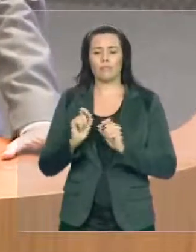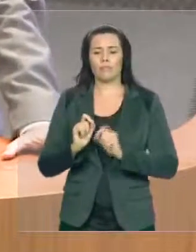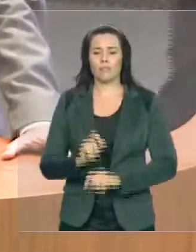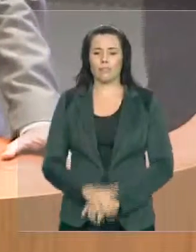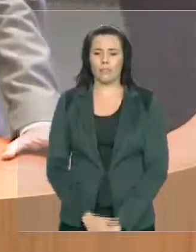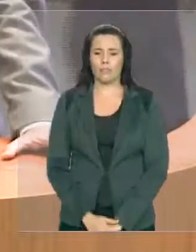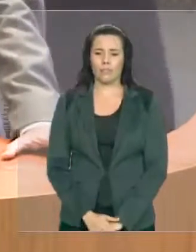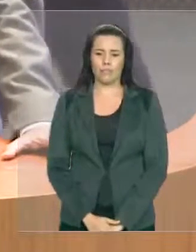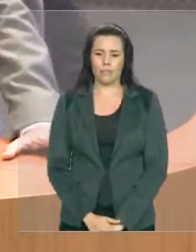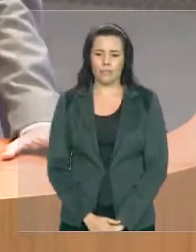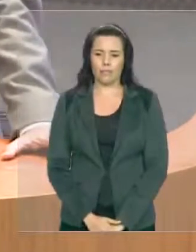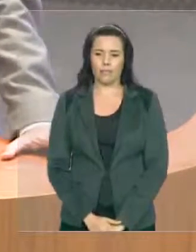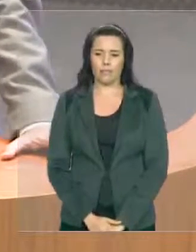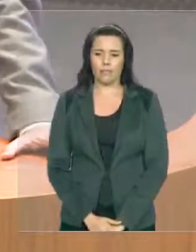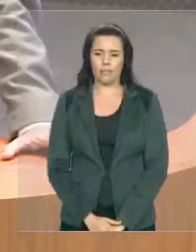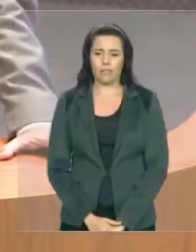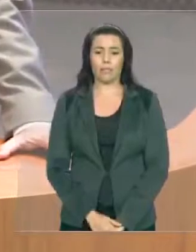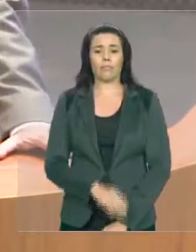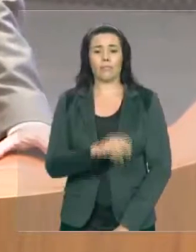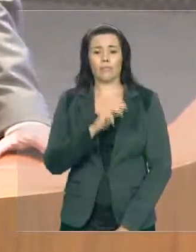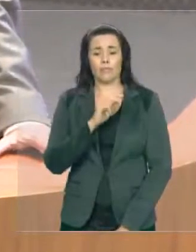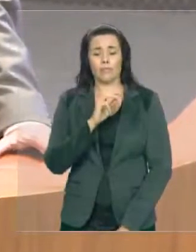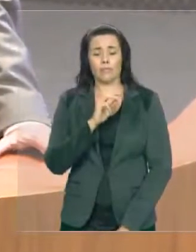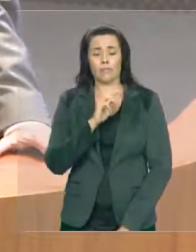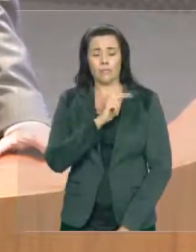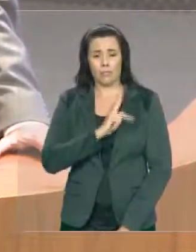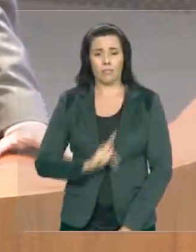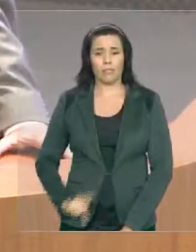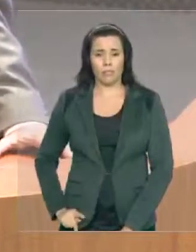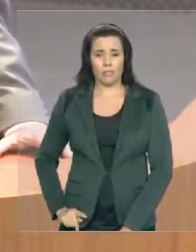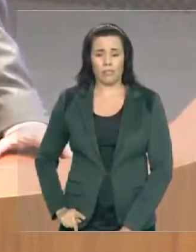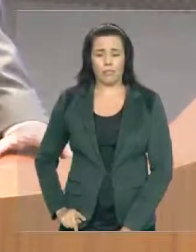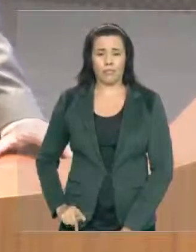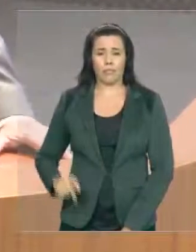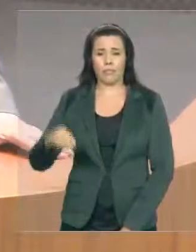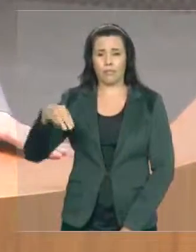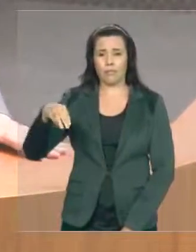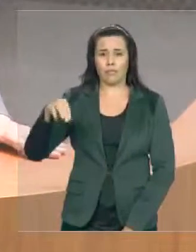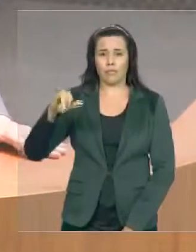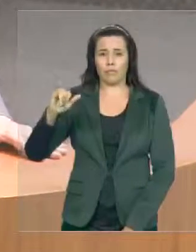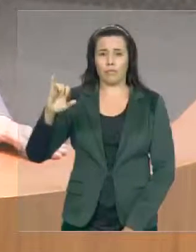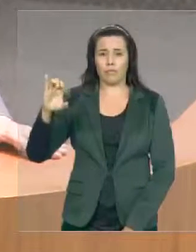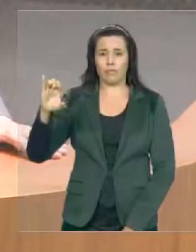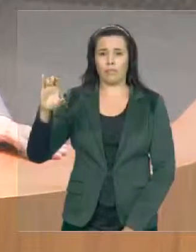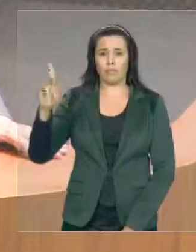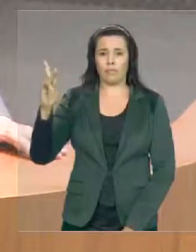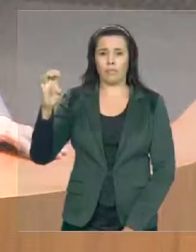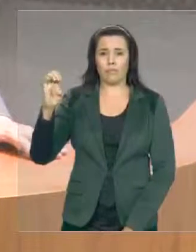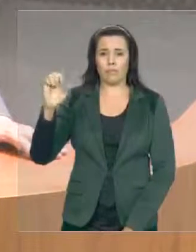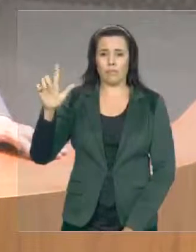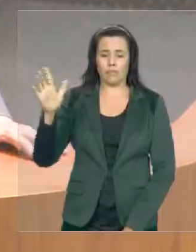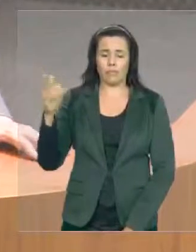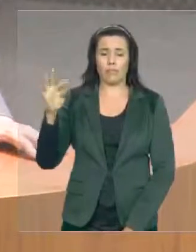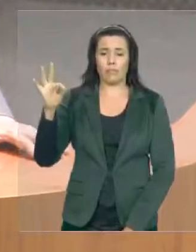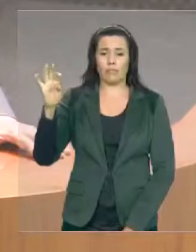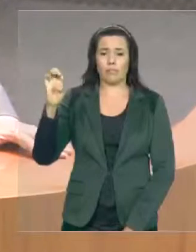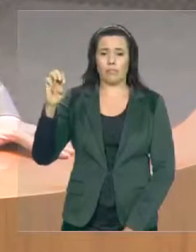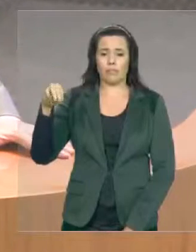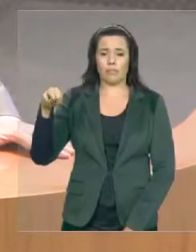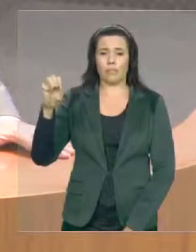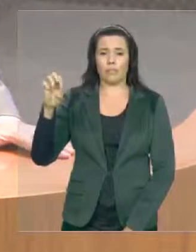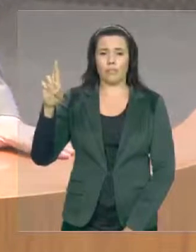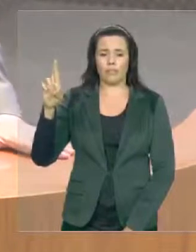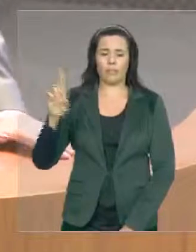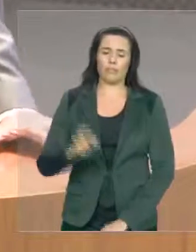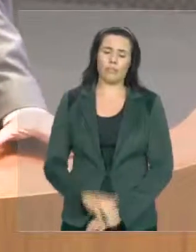tomadas pelo presidente Michel Temer. Em pouco tempo, ele mostrou sua capacidade de